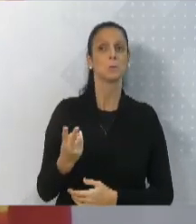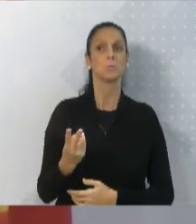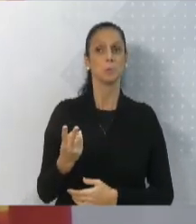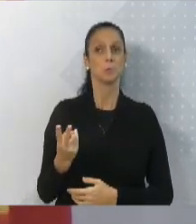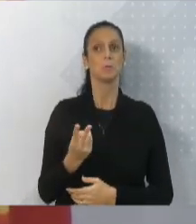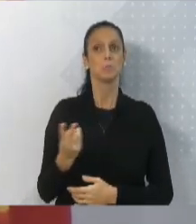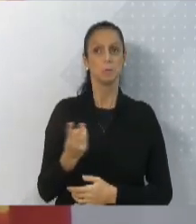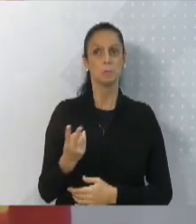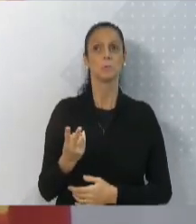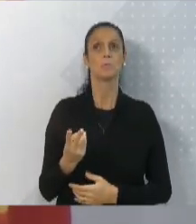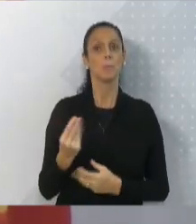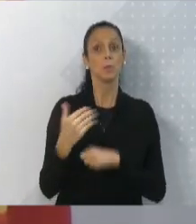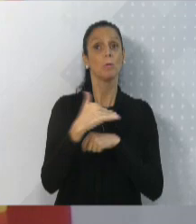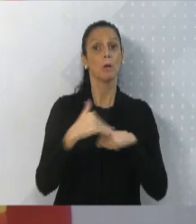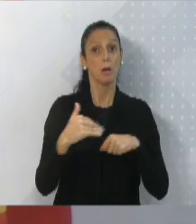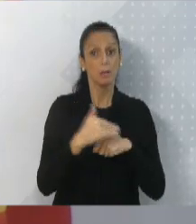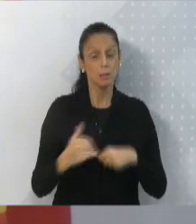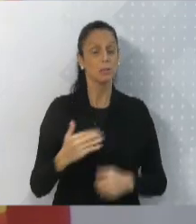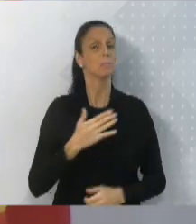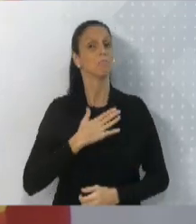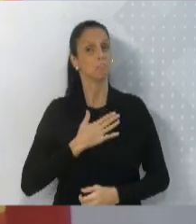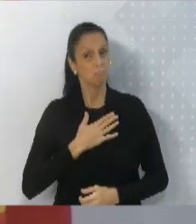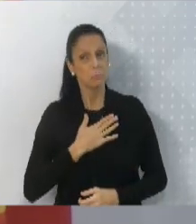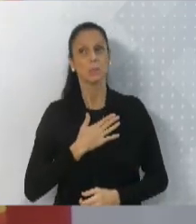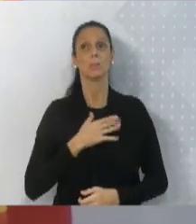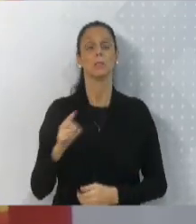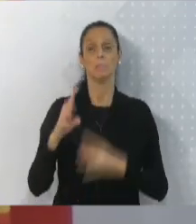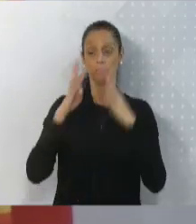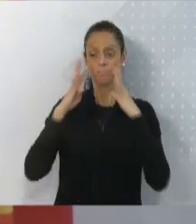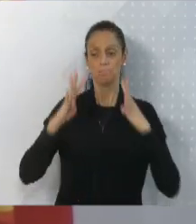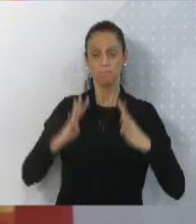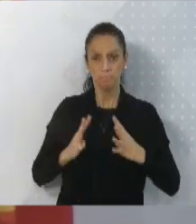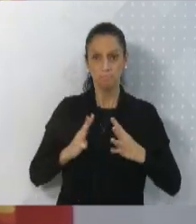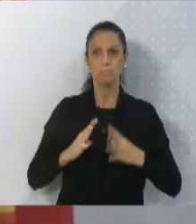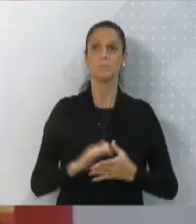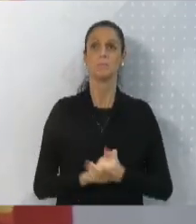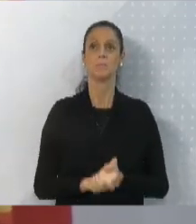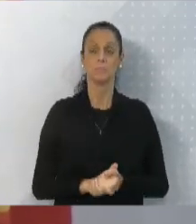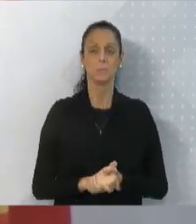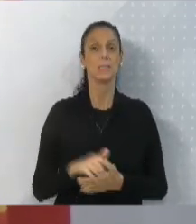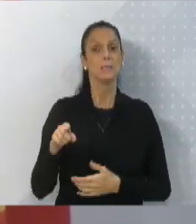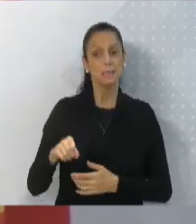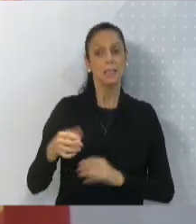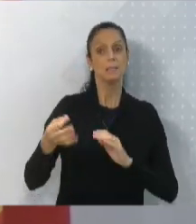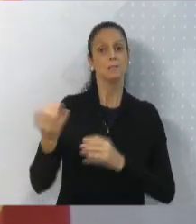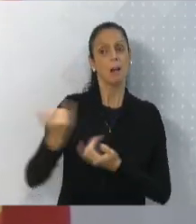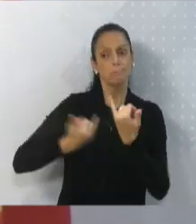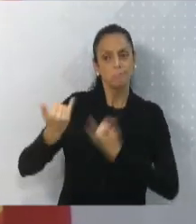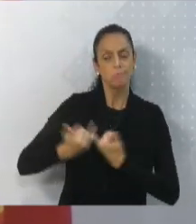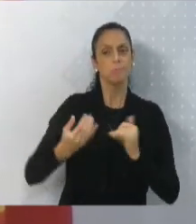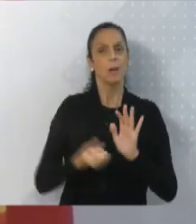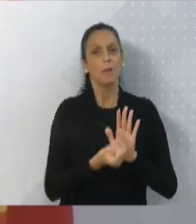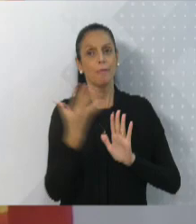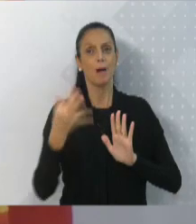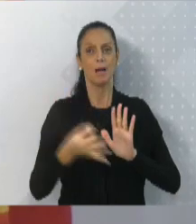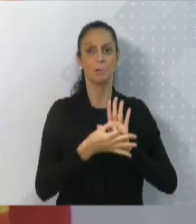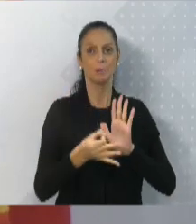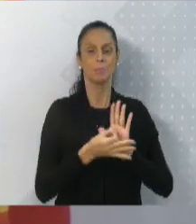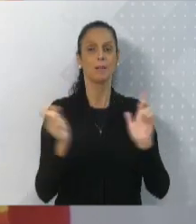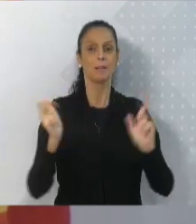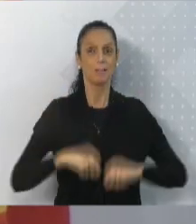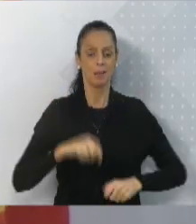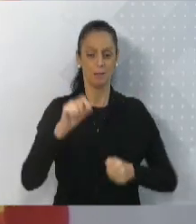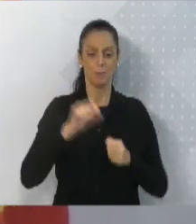muito carinhosos e me deram toda atenção e passaram várias sugestões para a gente poder aplicar aqui na